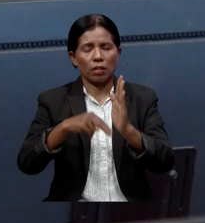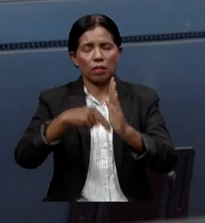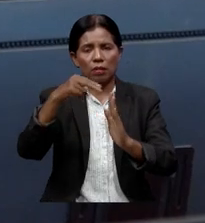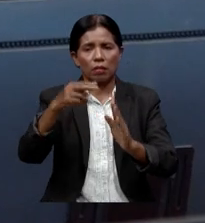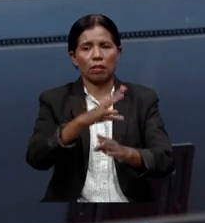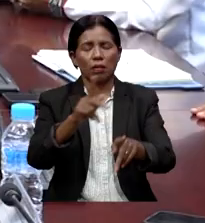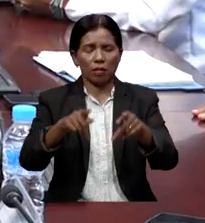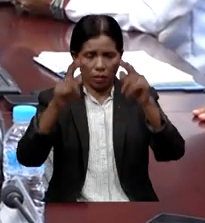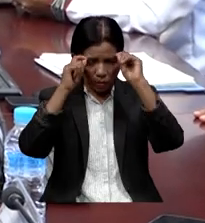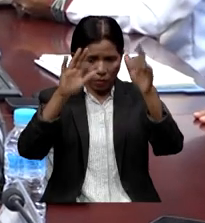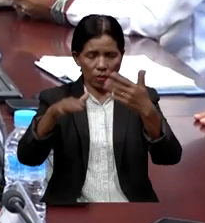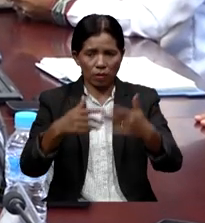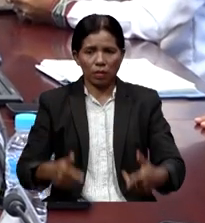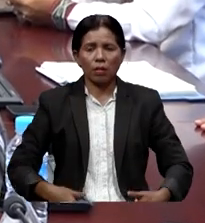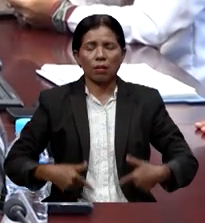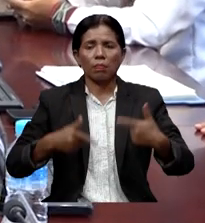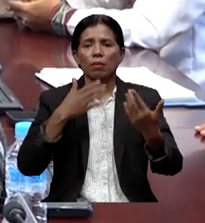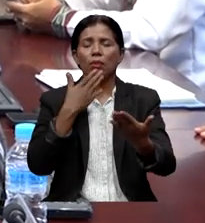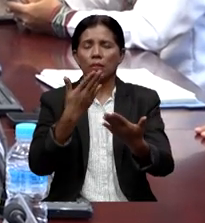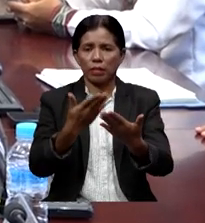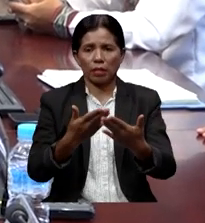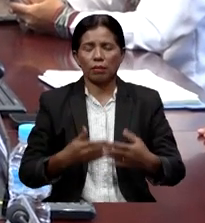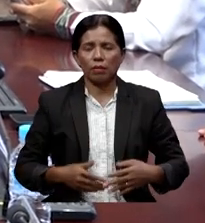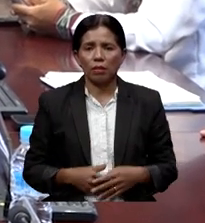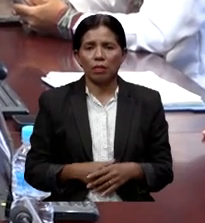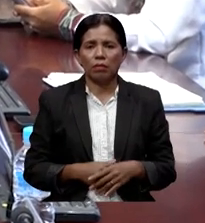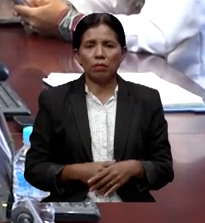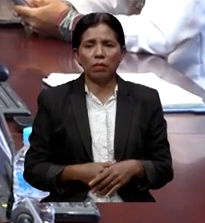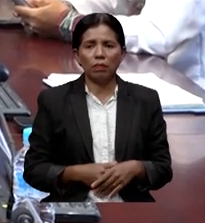população timoruana e moristiaca. Adere de Ximenes, bem-vindo Ximenes, GMN.